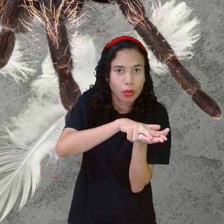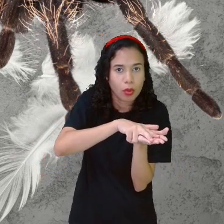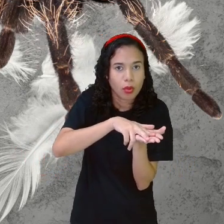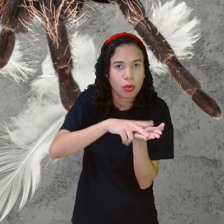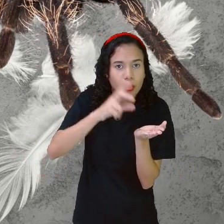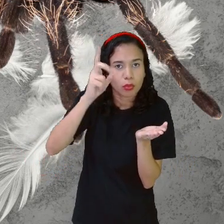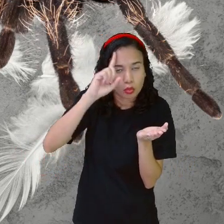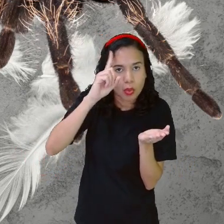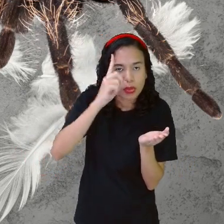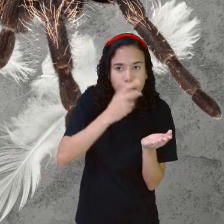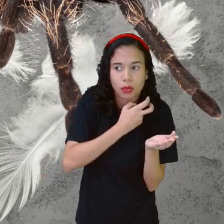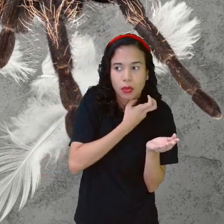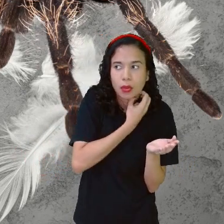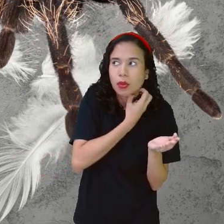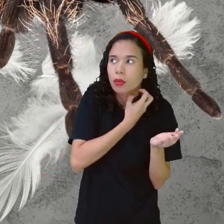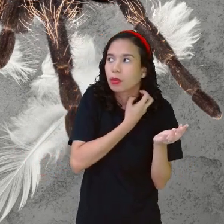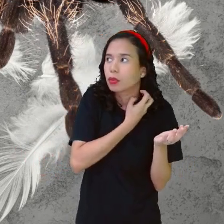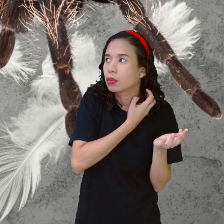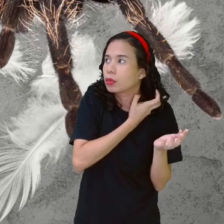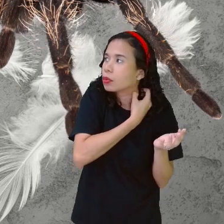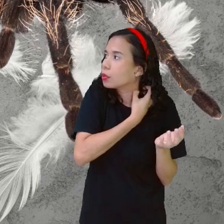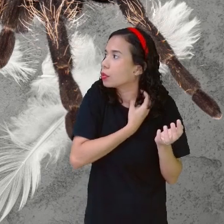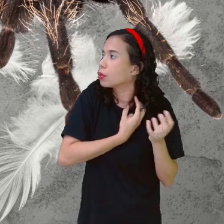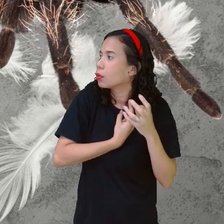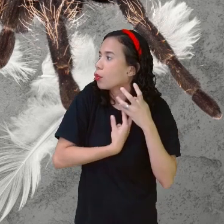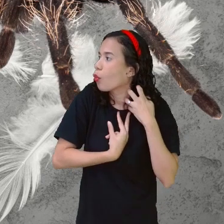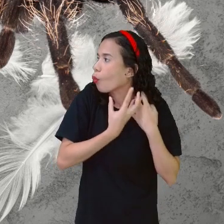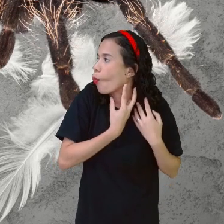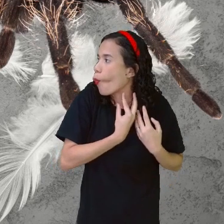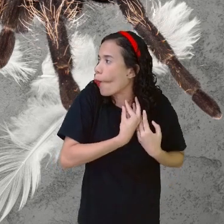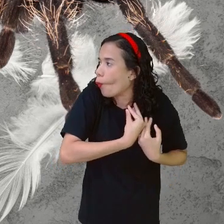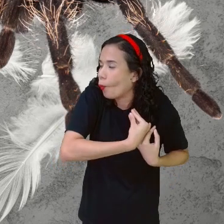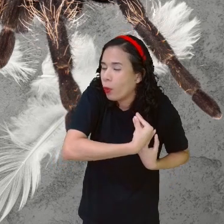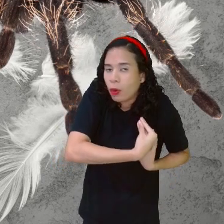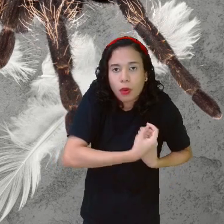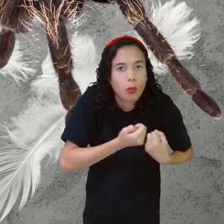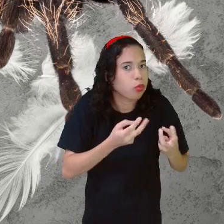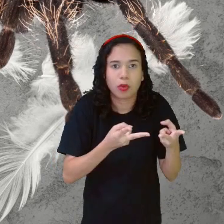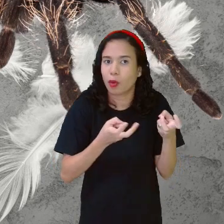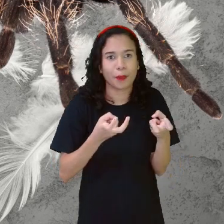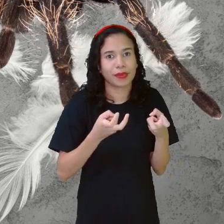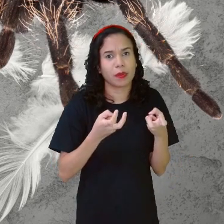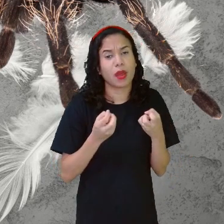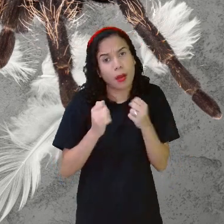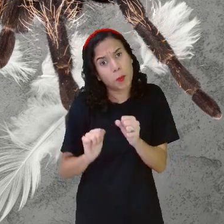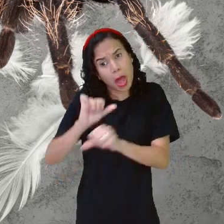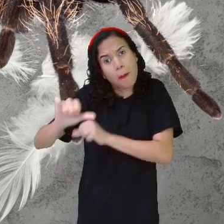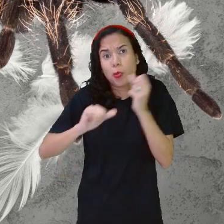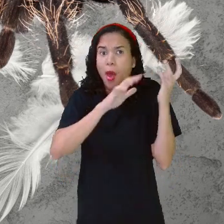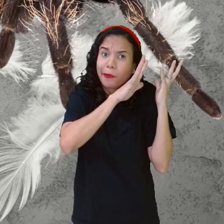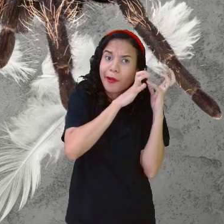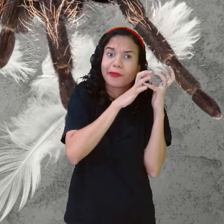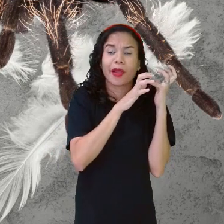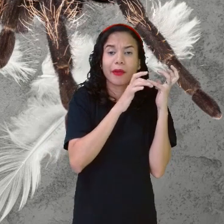sua pele de uma forma quase imperceptível. A mudança de fronhas poderia ter evitado